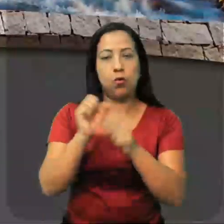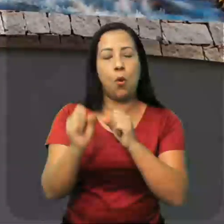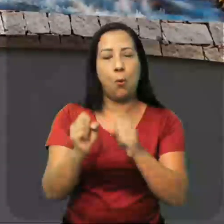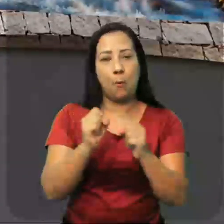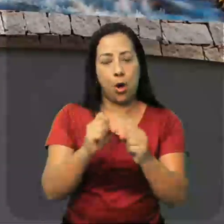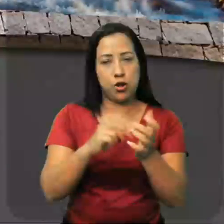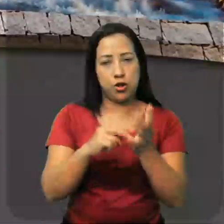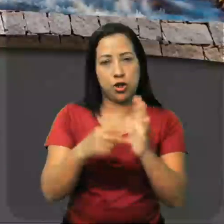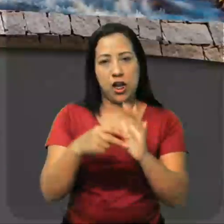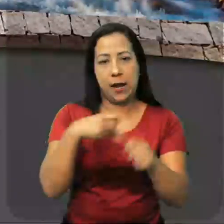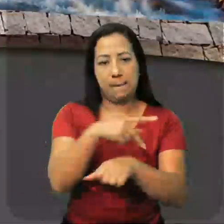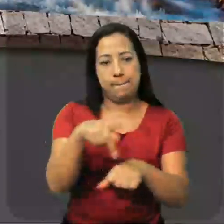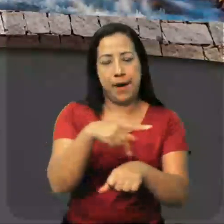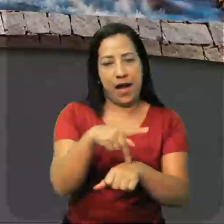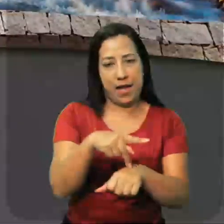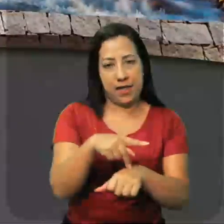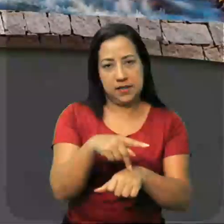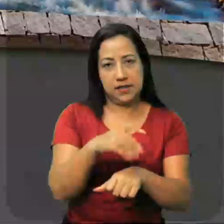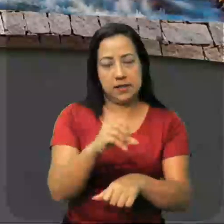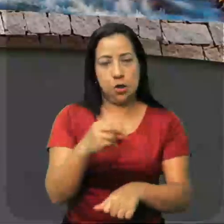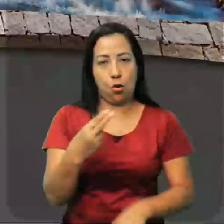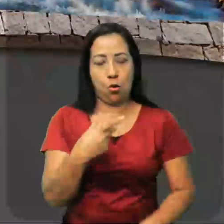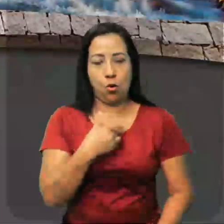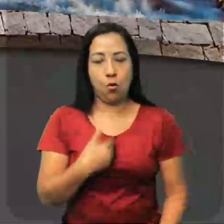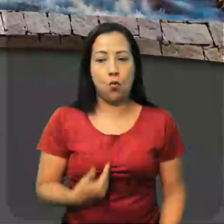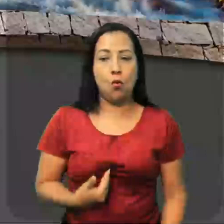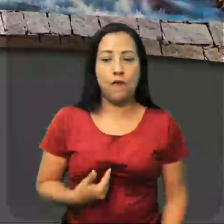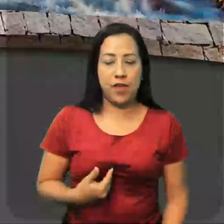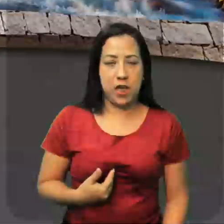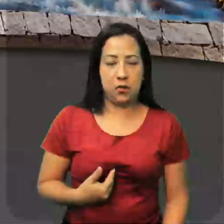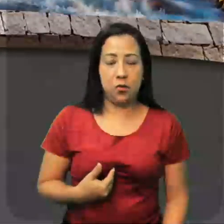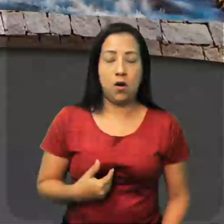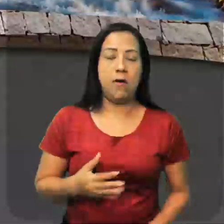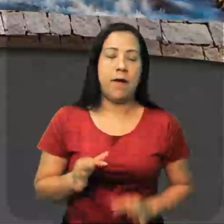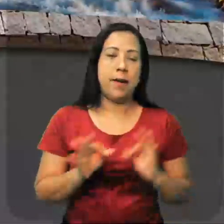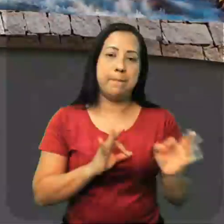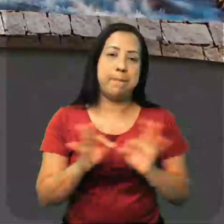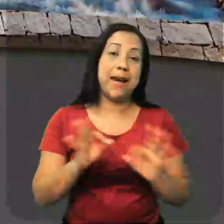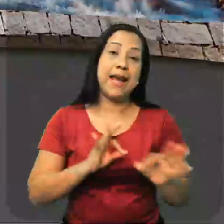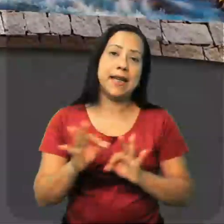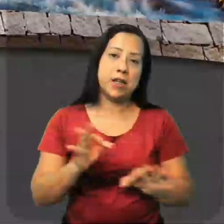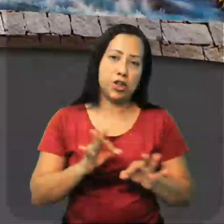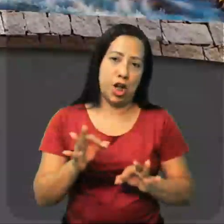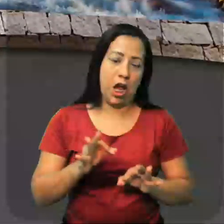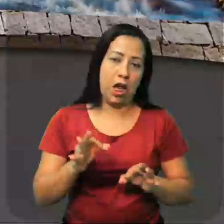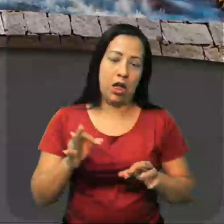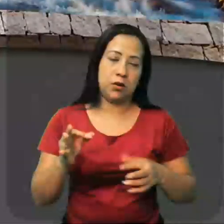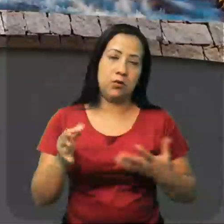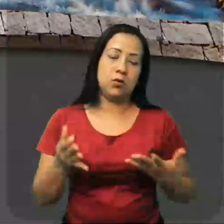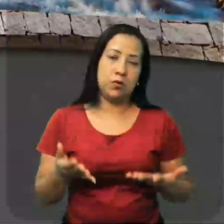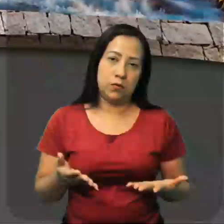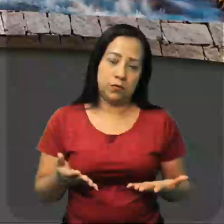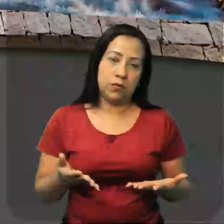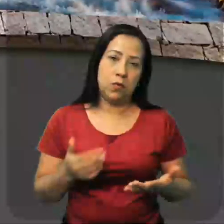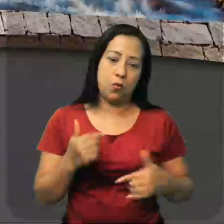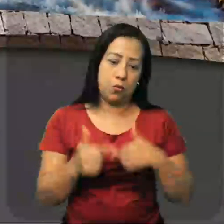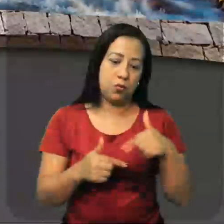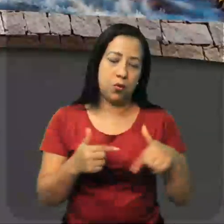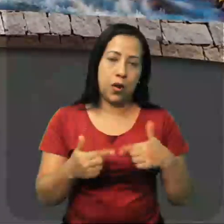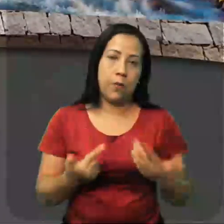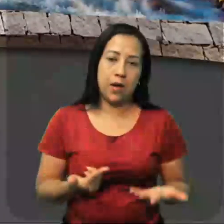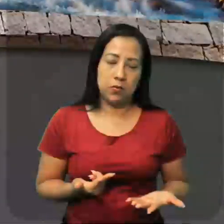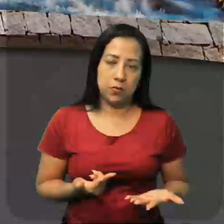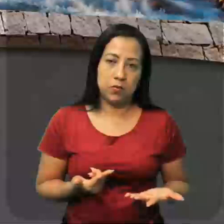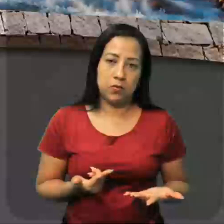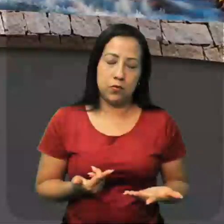pode usar o nome governo, vai planejar as ações. Se eu tenho muitos idosos, eu vou gastar com